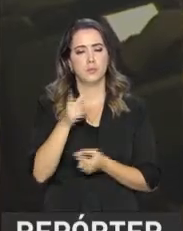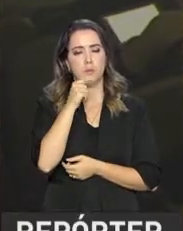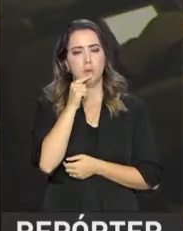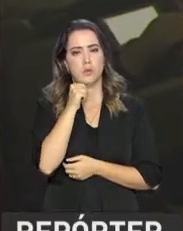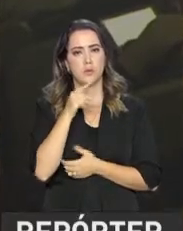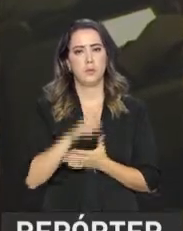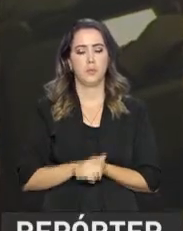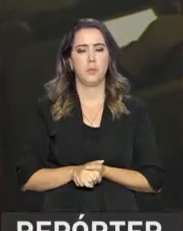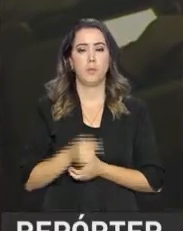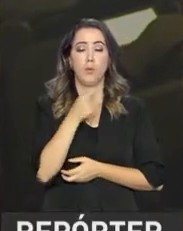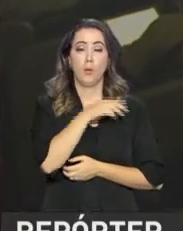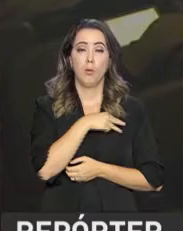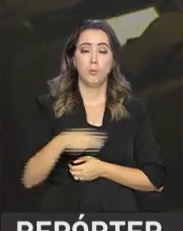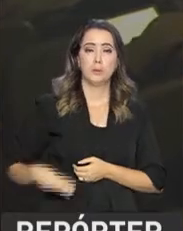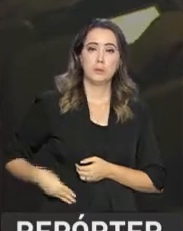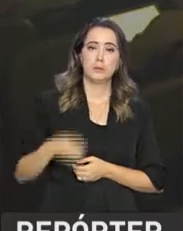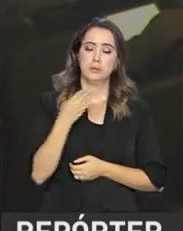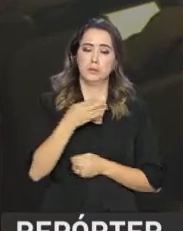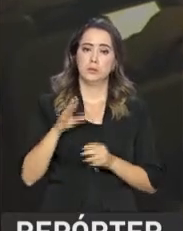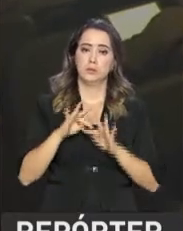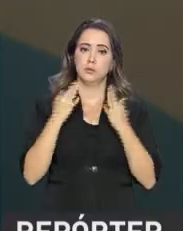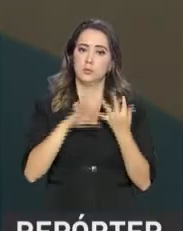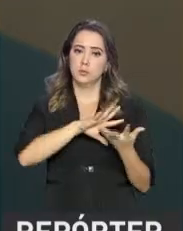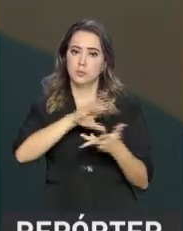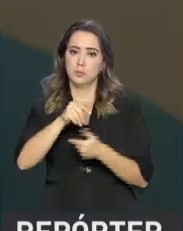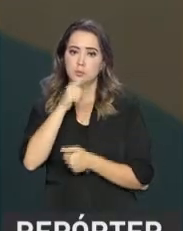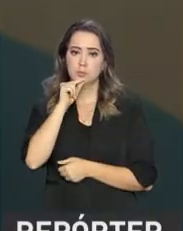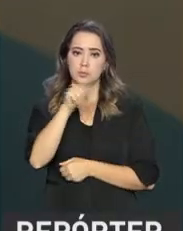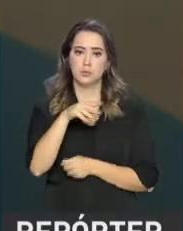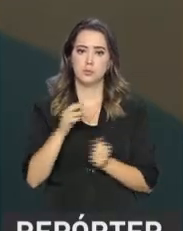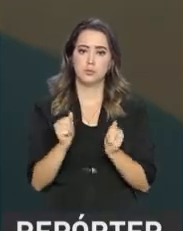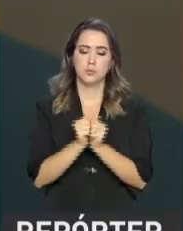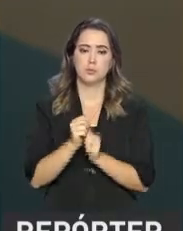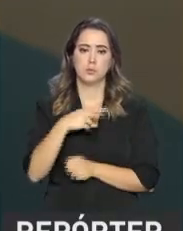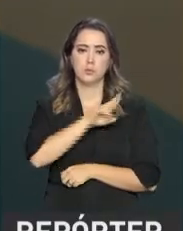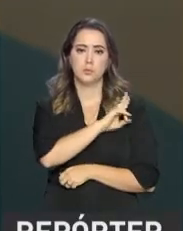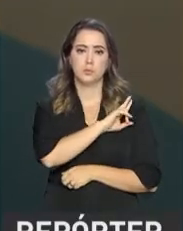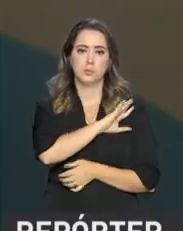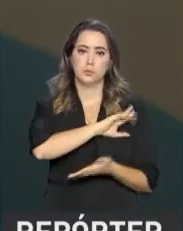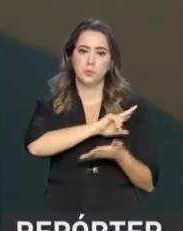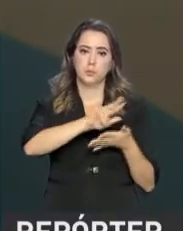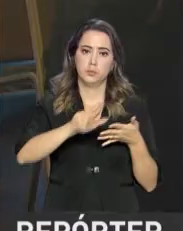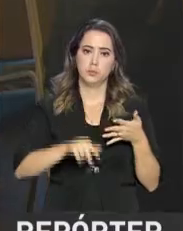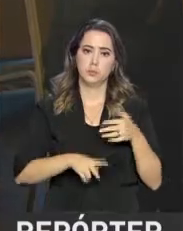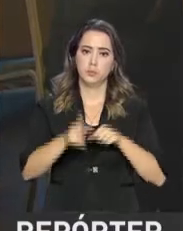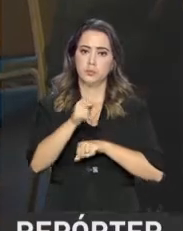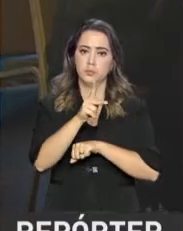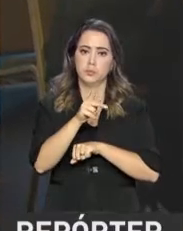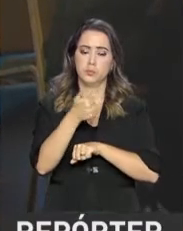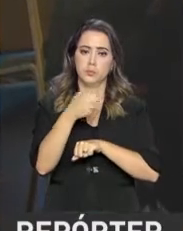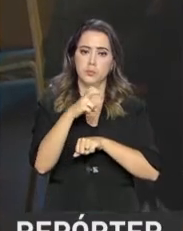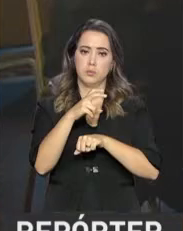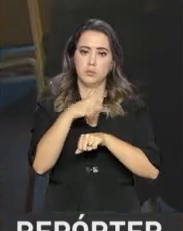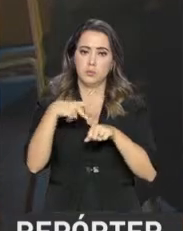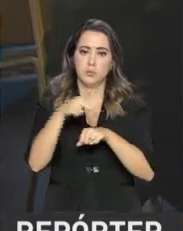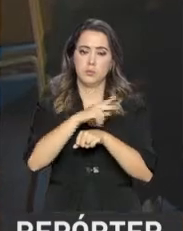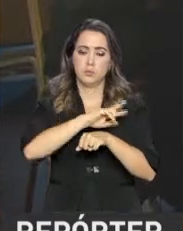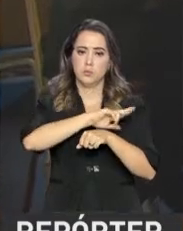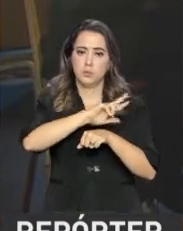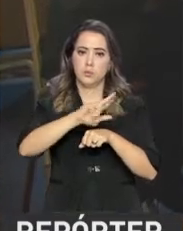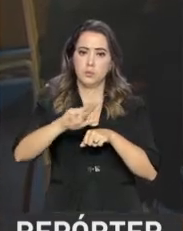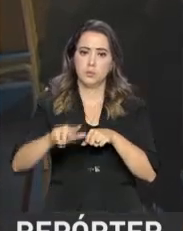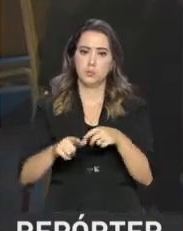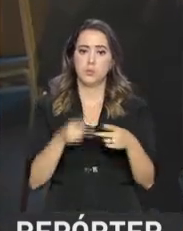Nesta conferência ministerial, no Fórum Mundial da Água, ministros e representantes de 15 países, como Nigéria, Espanha e